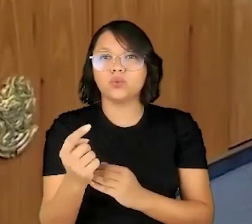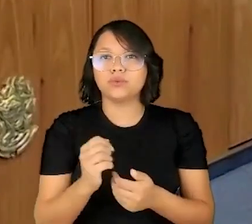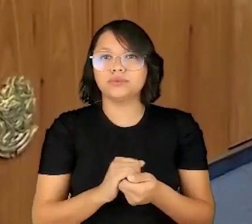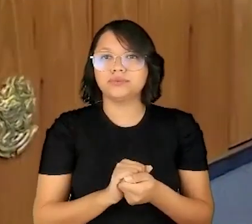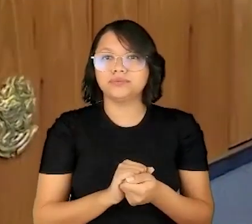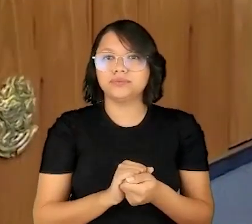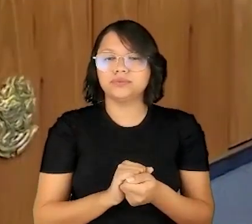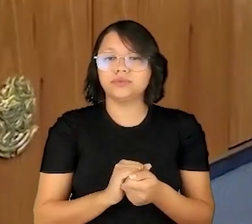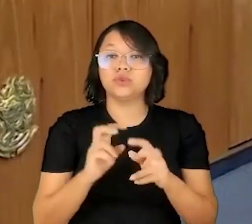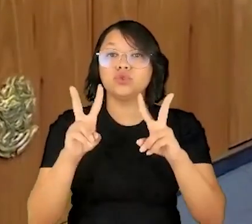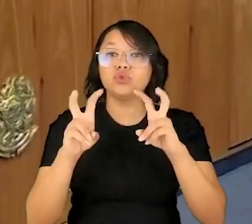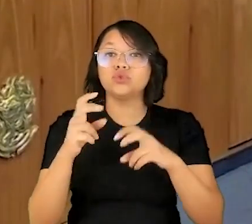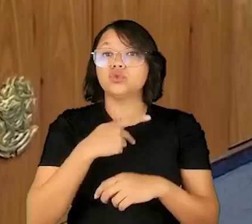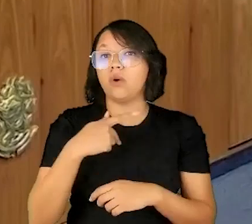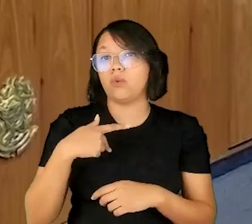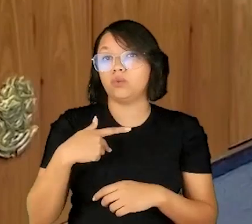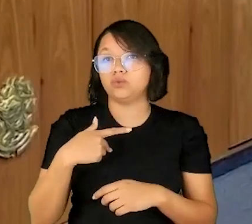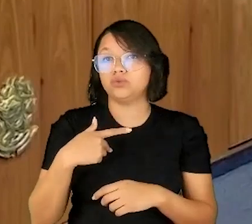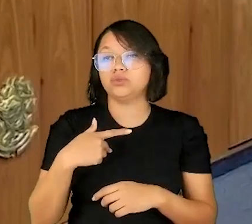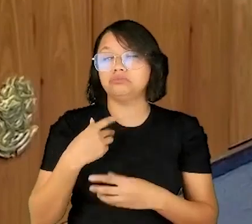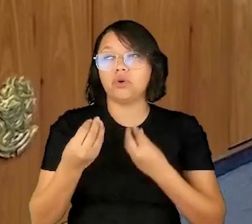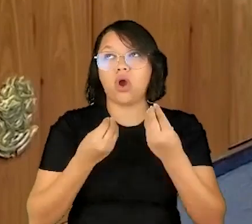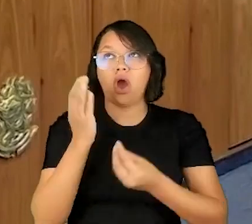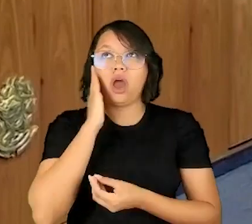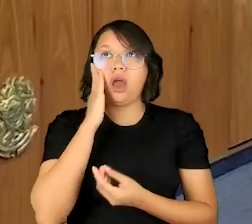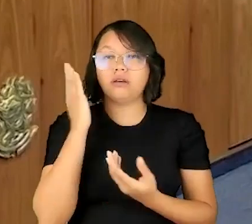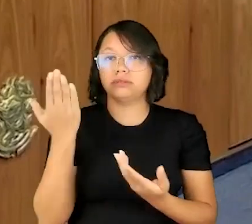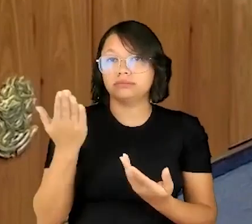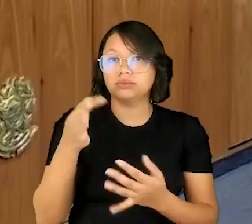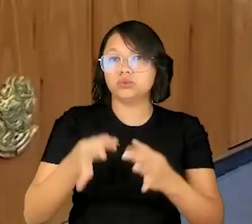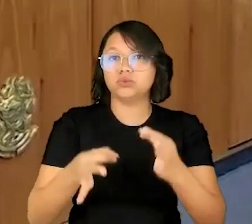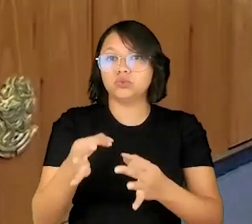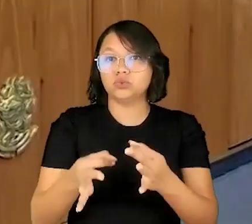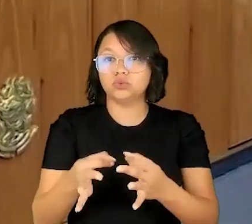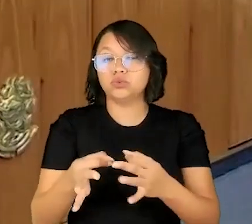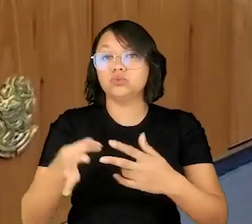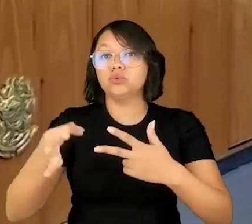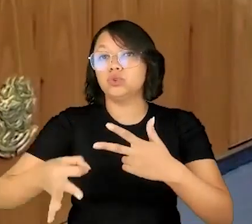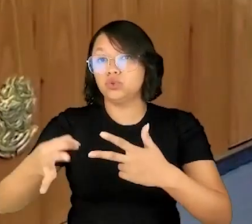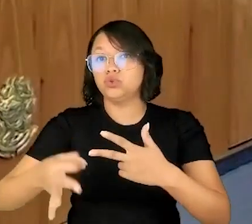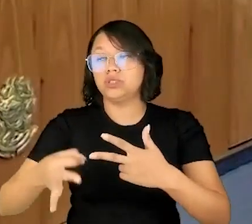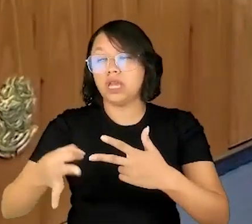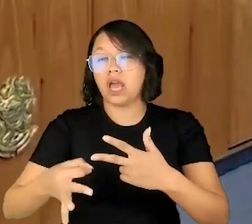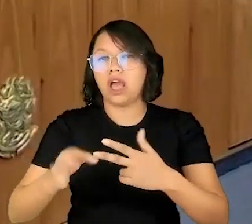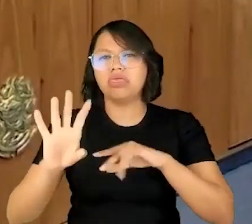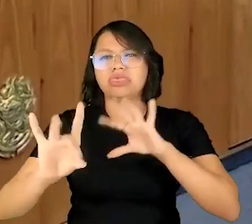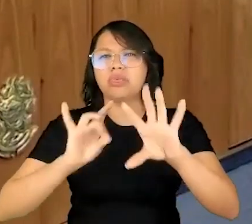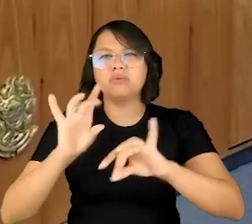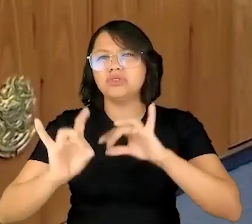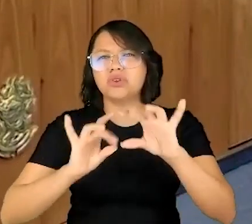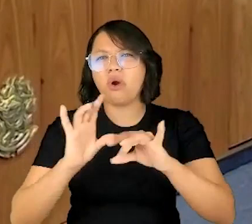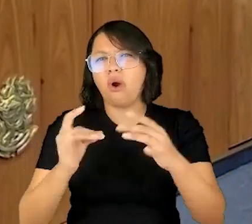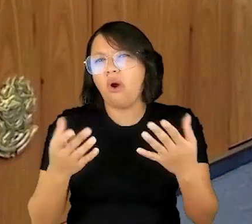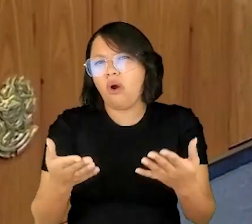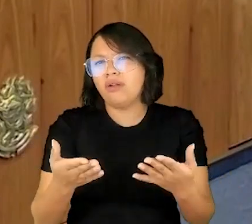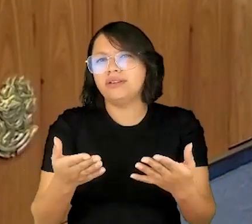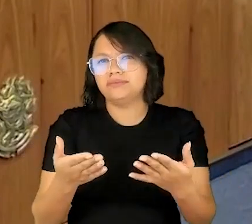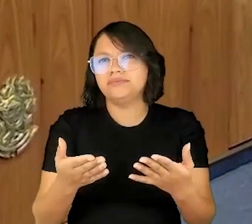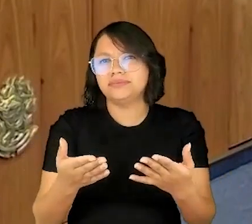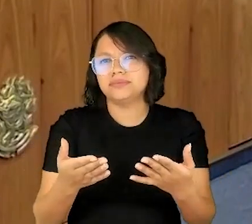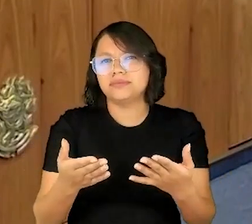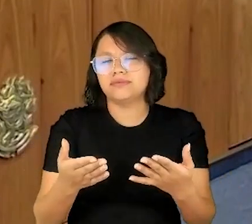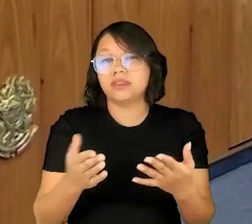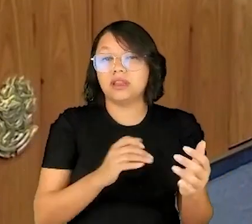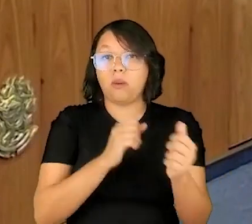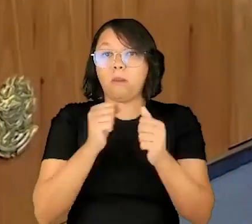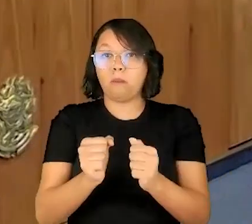é a questão de saúde. Como sabem, o judiciário ele não escolhe as demandas, é um poder inerte,